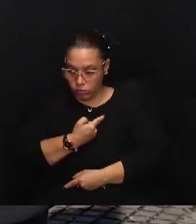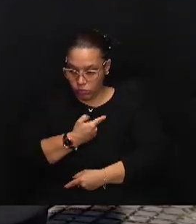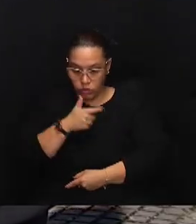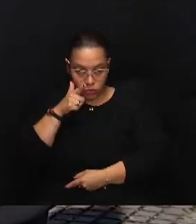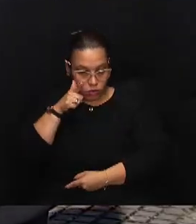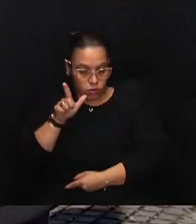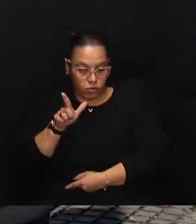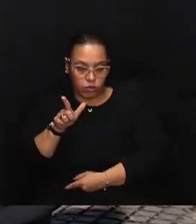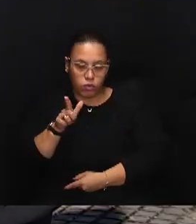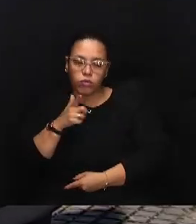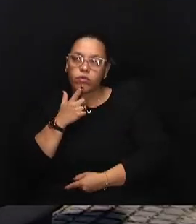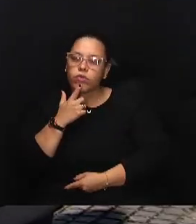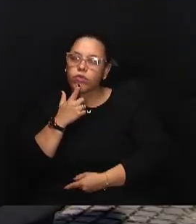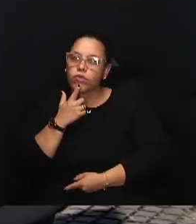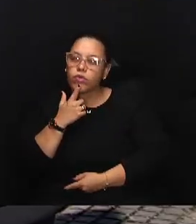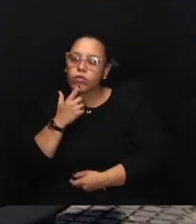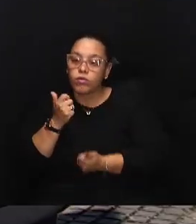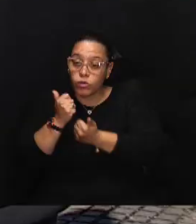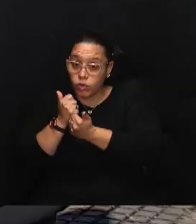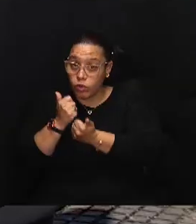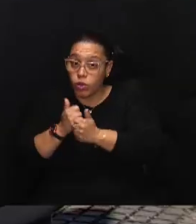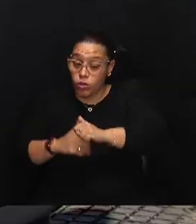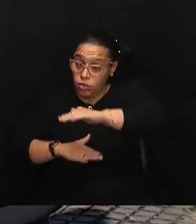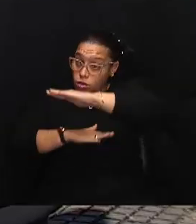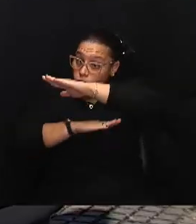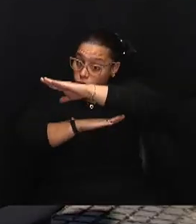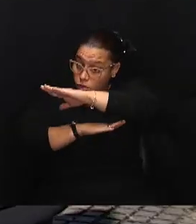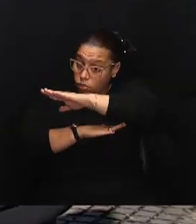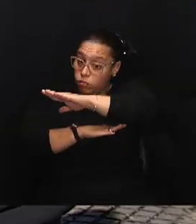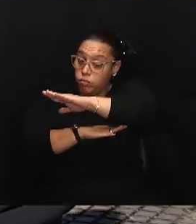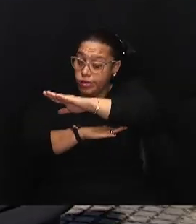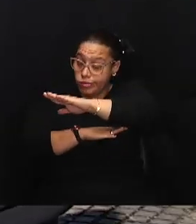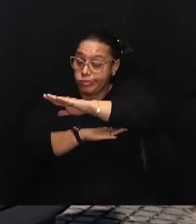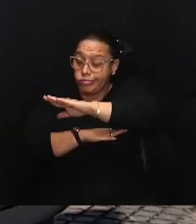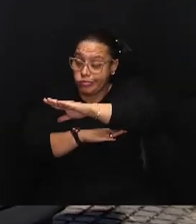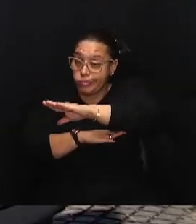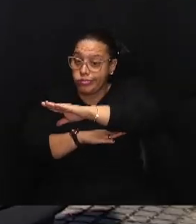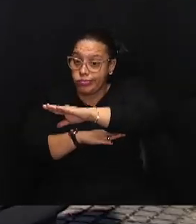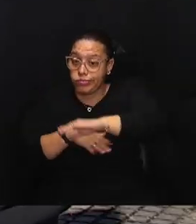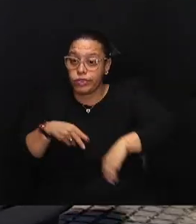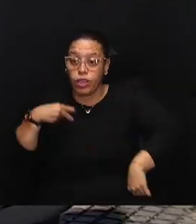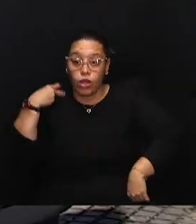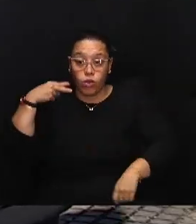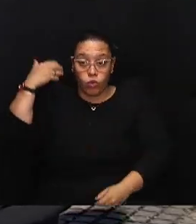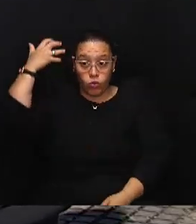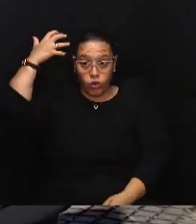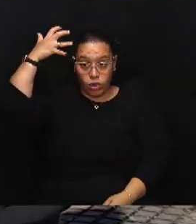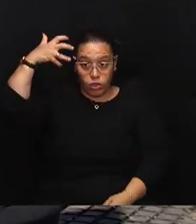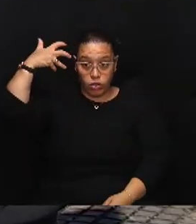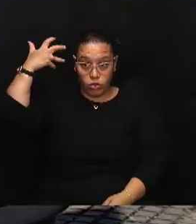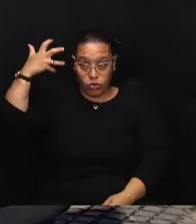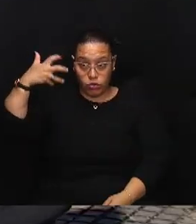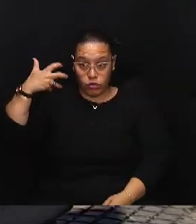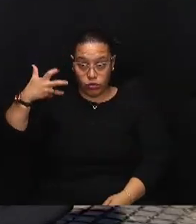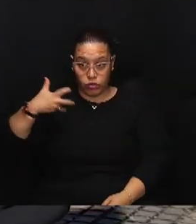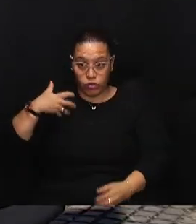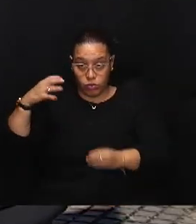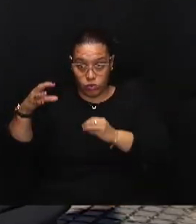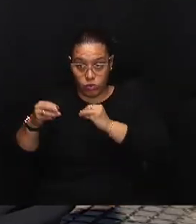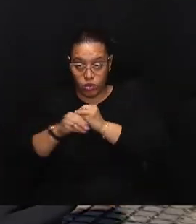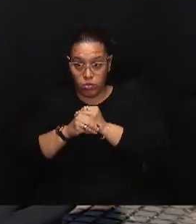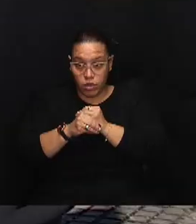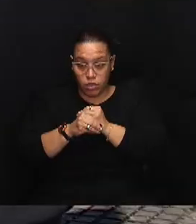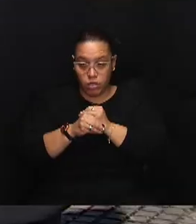conseguiu também com o apoio da Câmara, né? Na pessoa da vereadora Guida, que ofereceu uma emenda direto